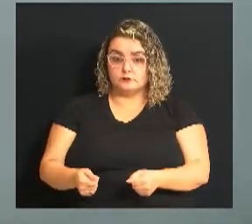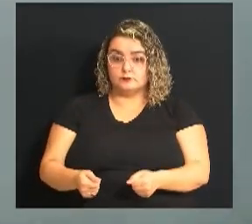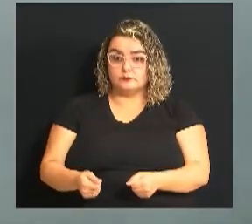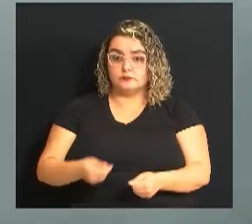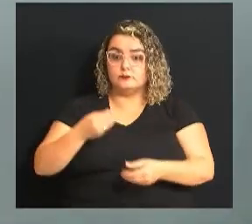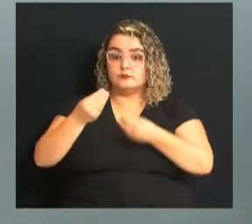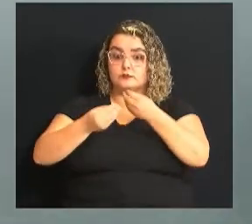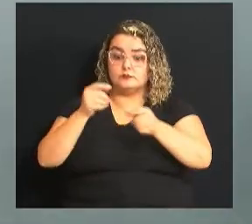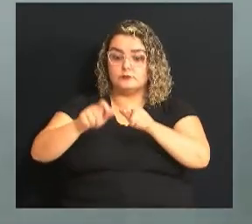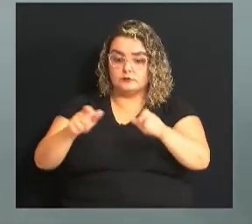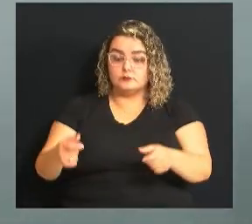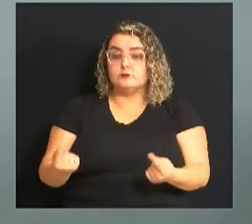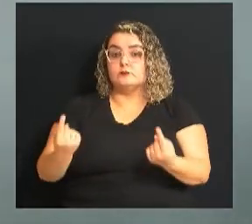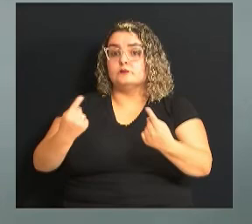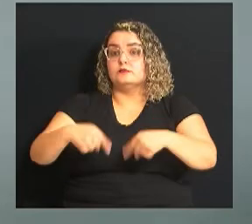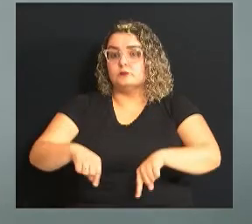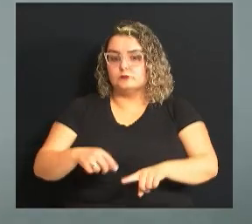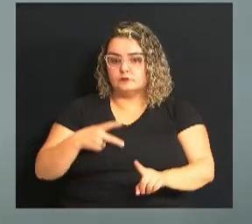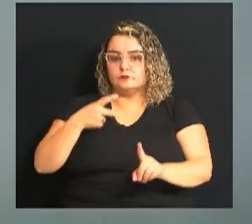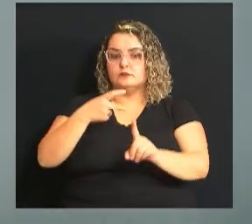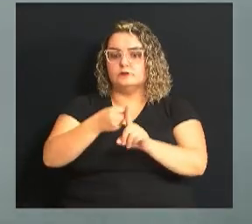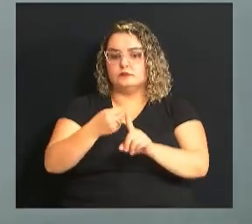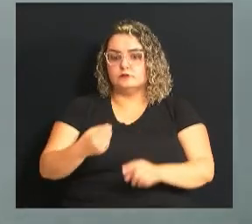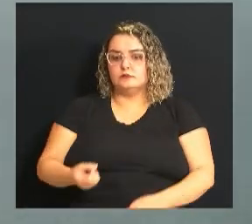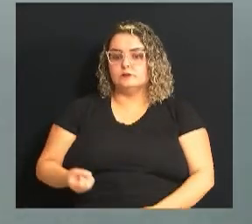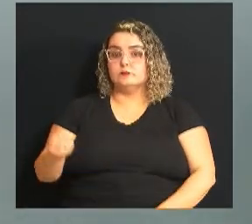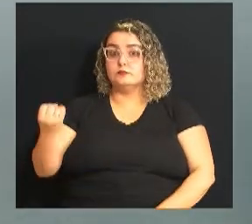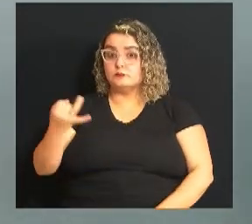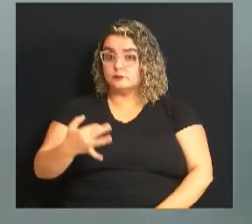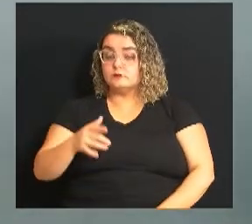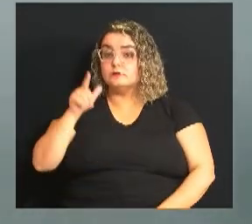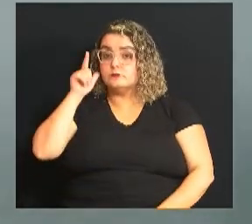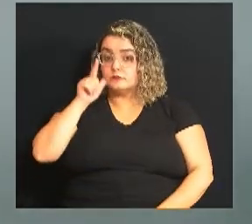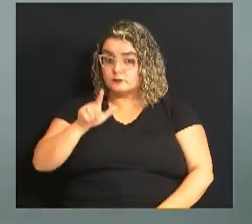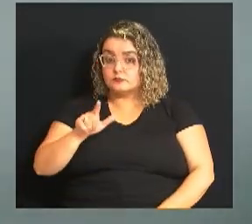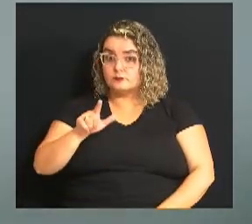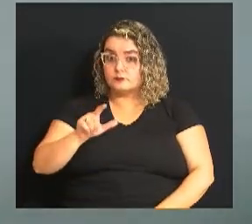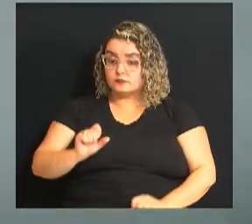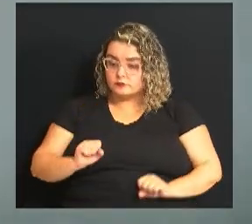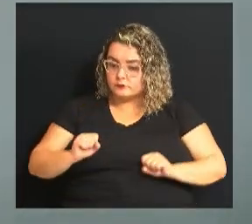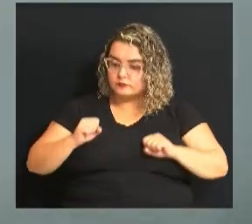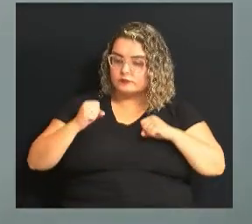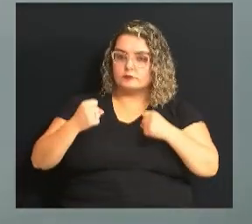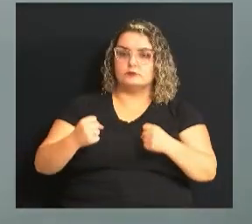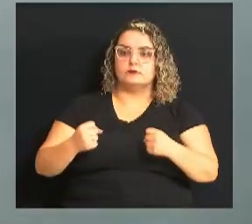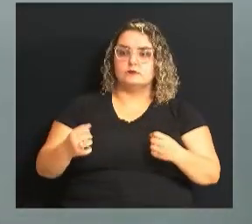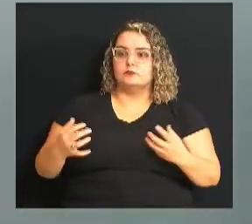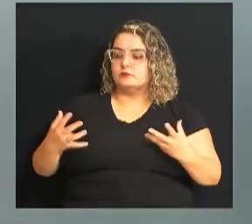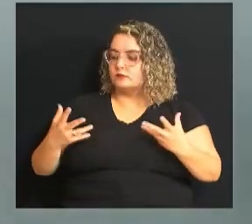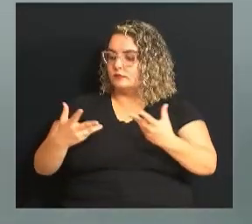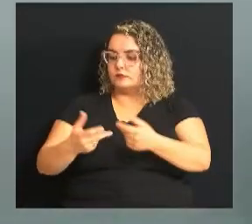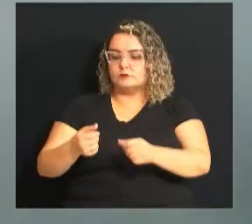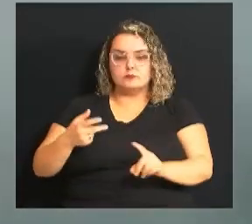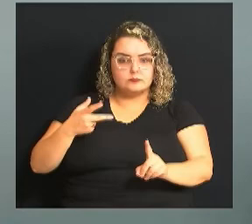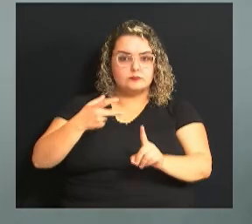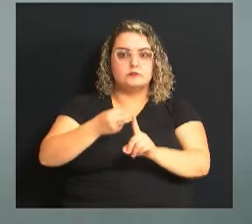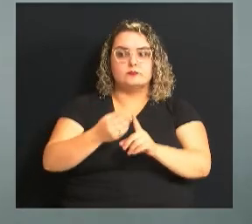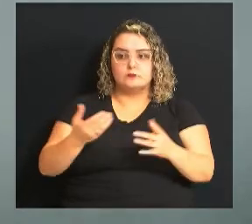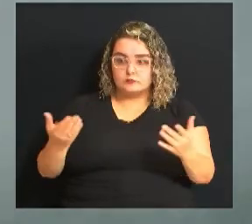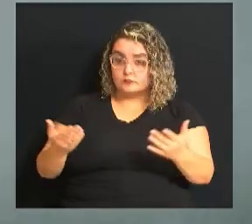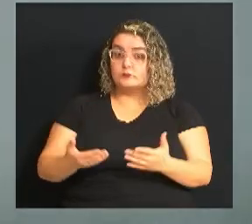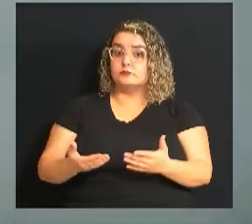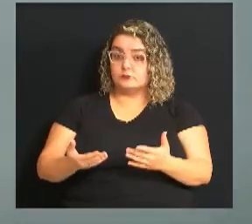falar contra a vacina, vendo o quanto a gente conseguiu de proteção com todas as vacinas e agora, inclusive,